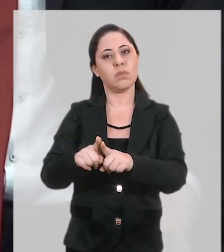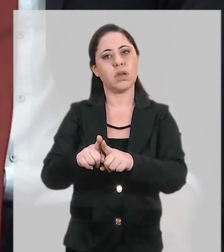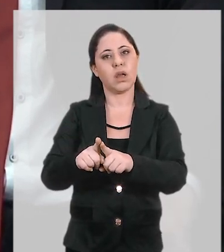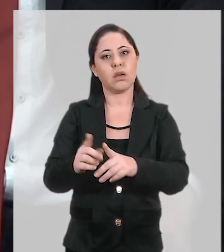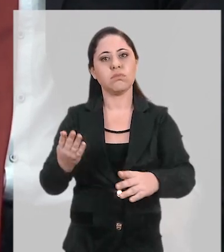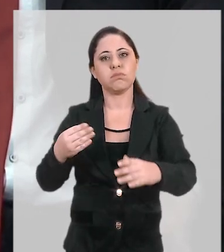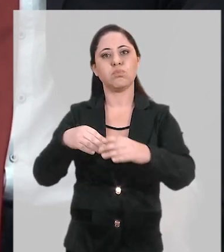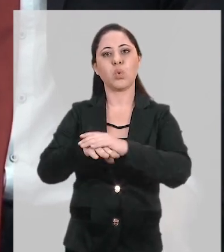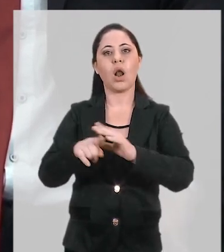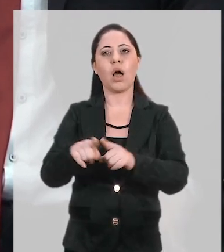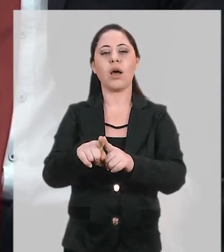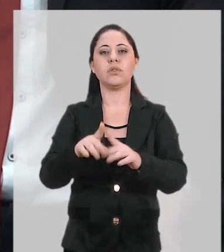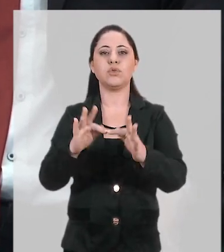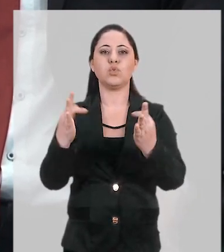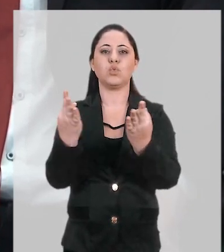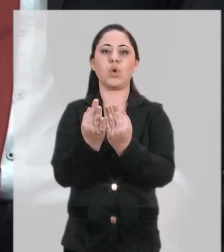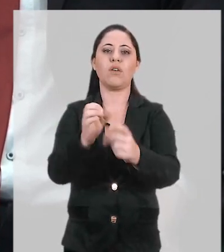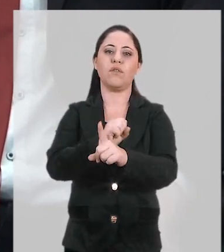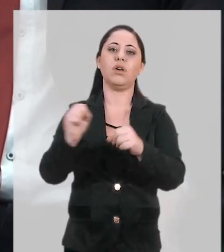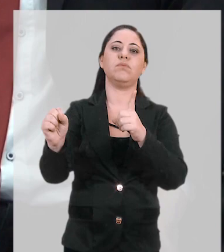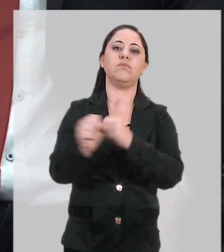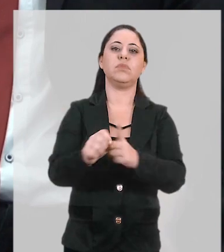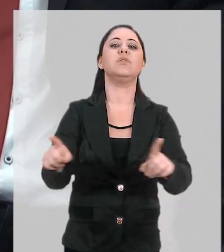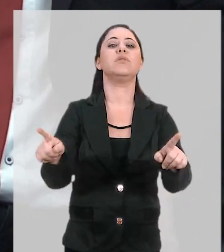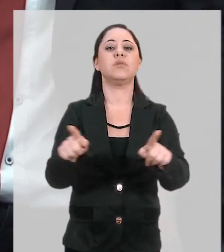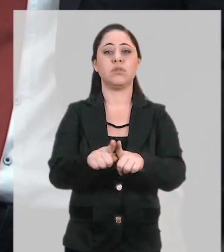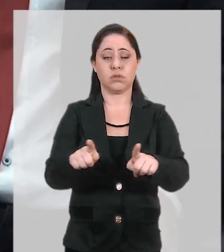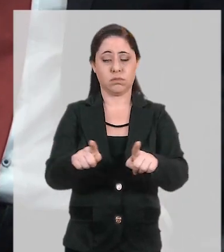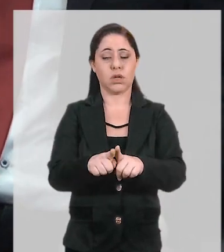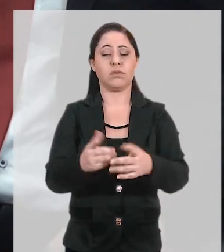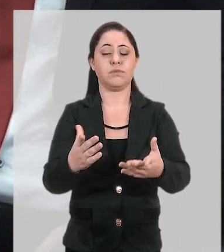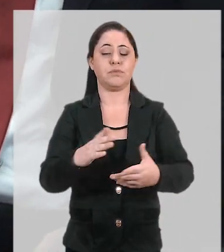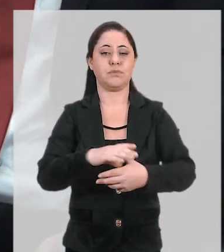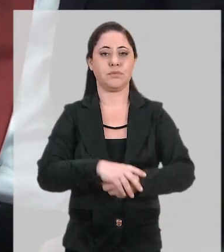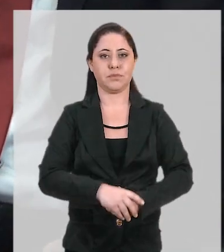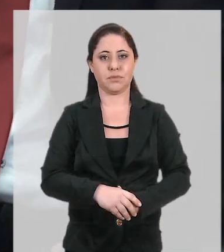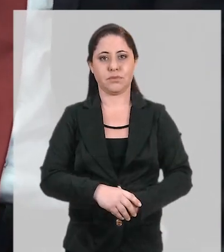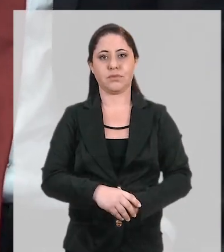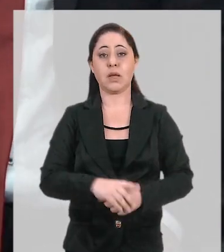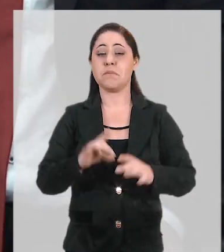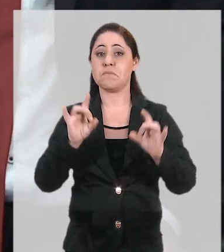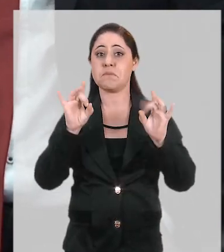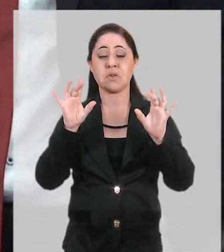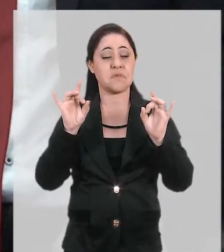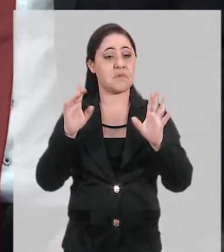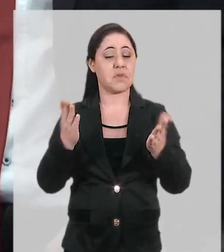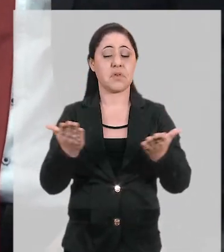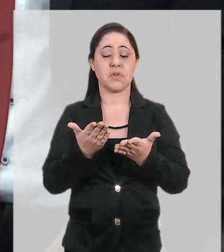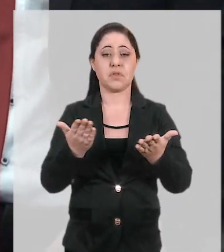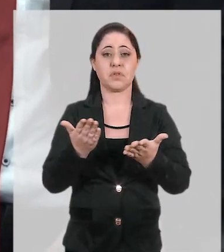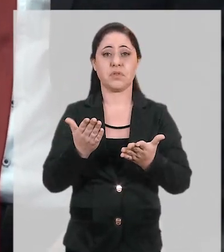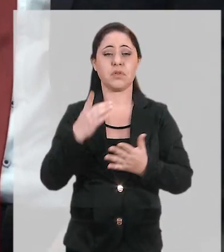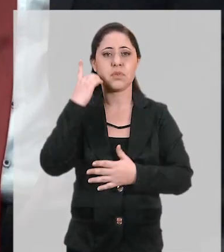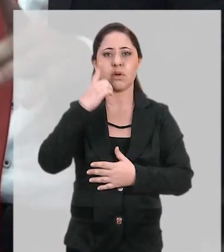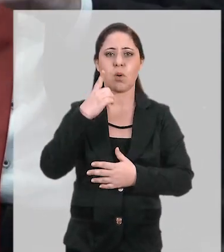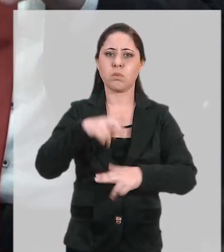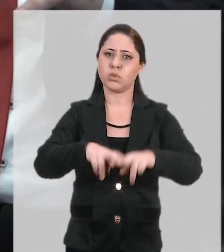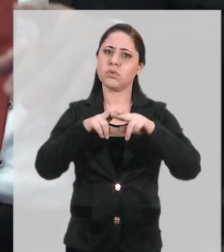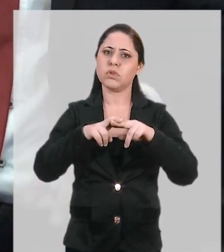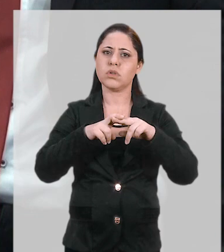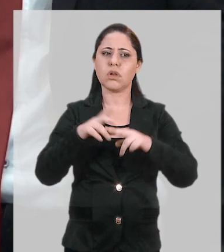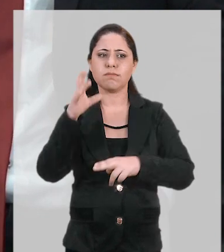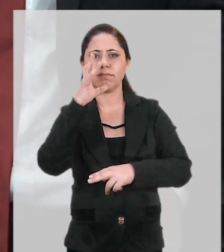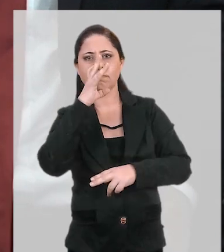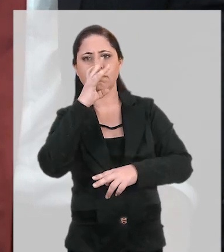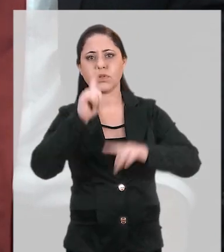recuperando, inseri-las, então, no seio da sociedade e principalmente da sua família. Perfeito, deputado. É por isso que é